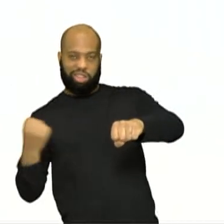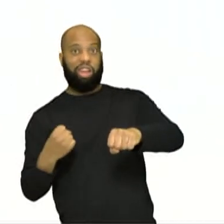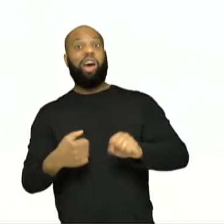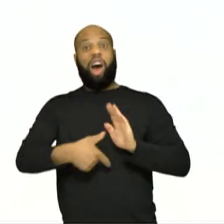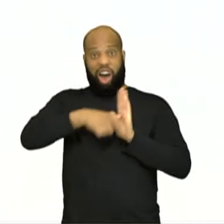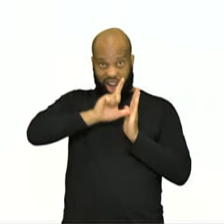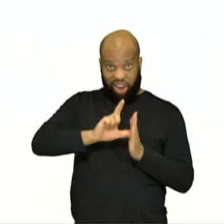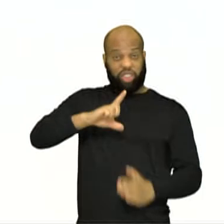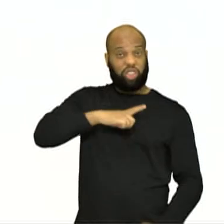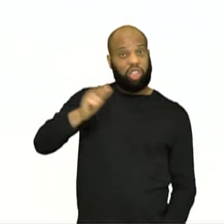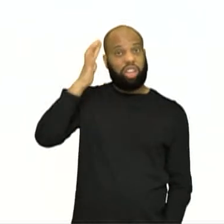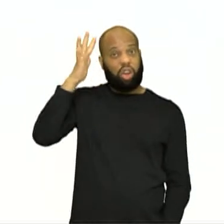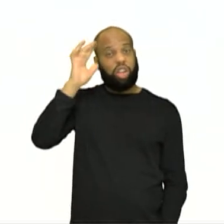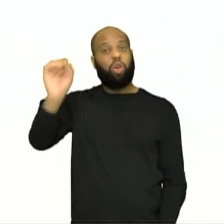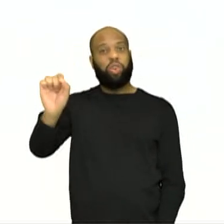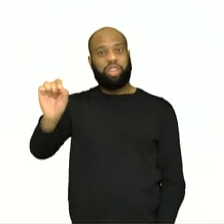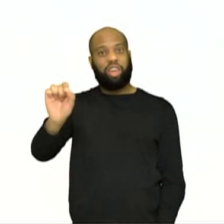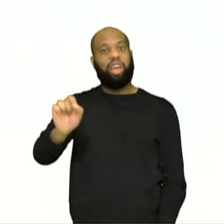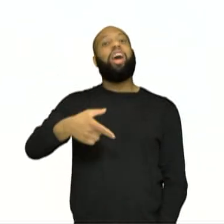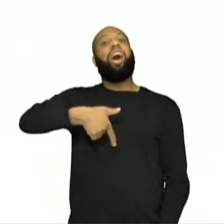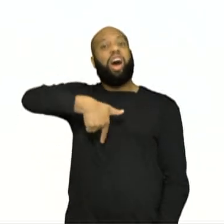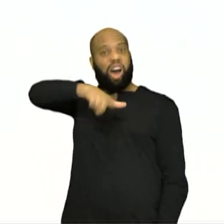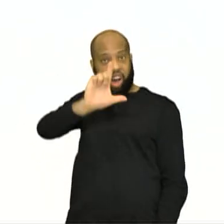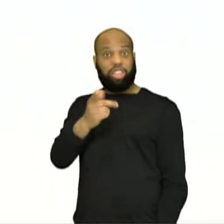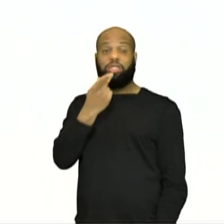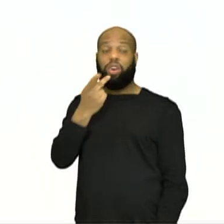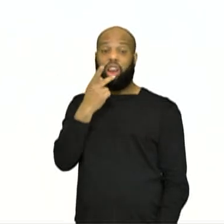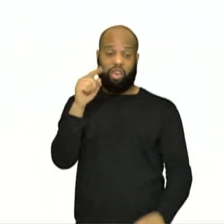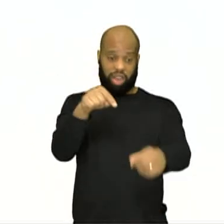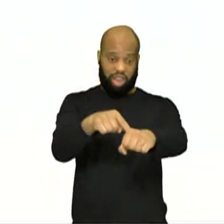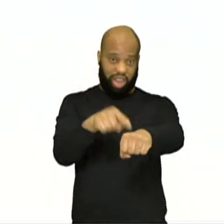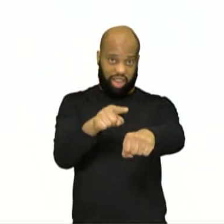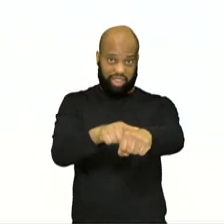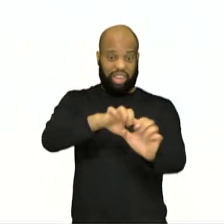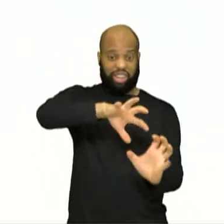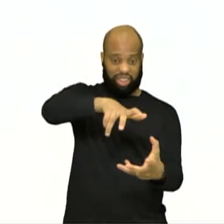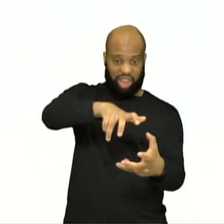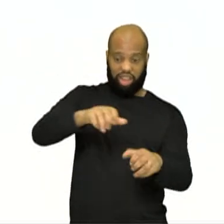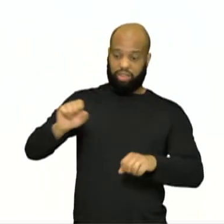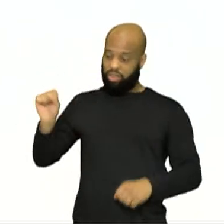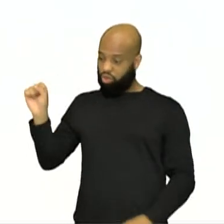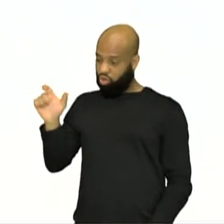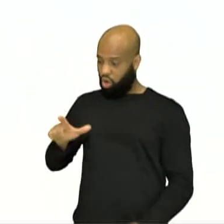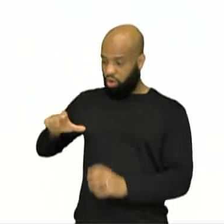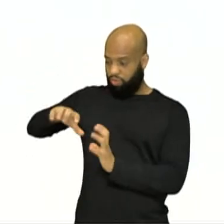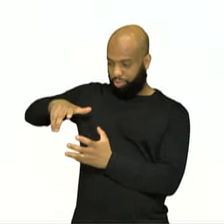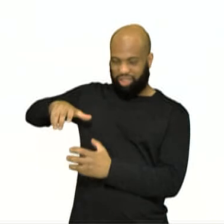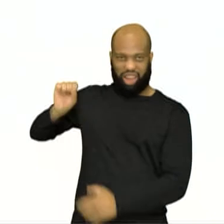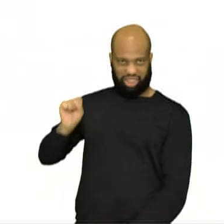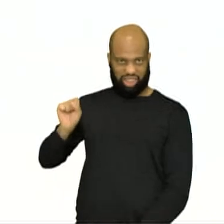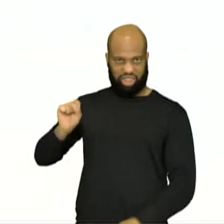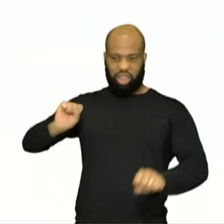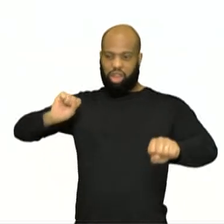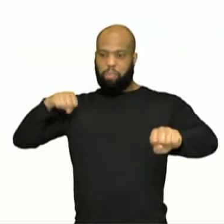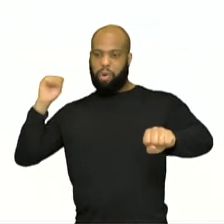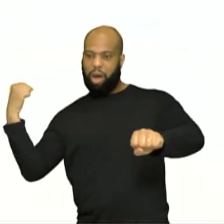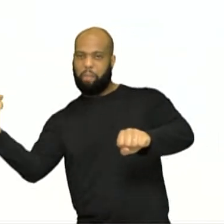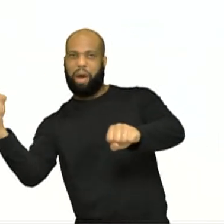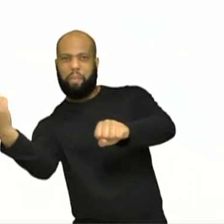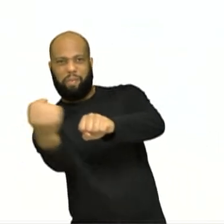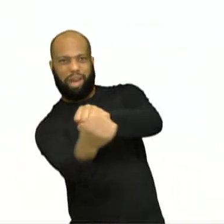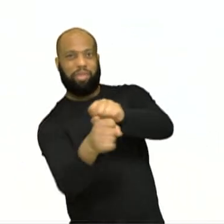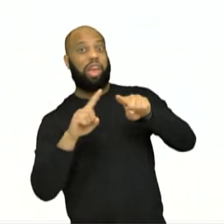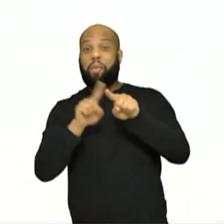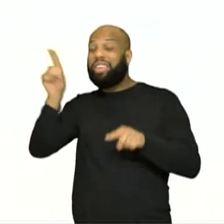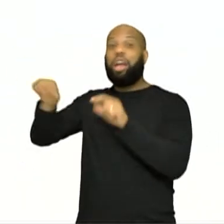exemplo. E aqui nós vamos ver com essa pesquisa, com essa matematização que o Copérnico fez, com esses